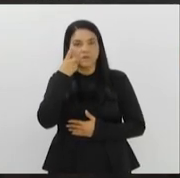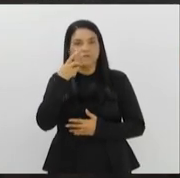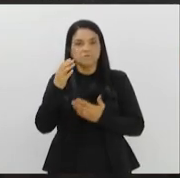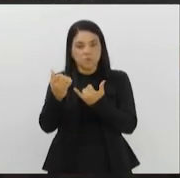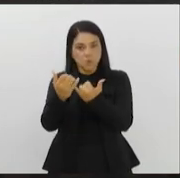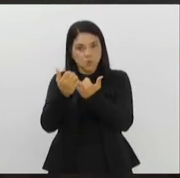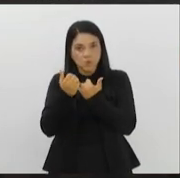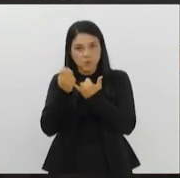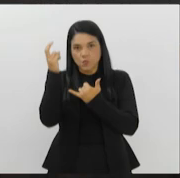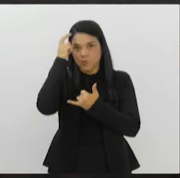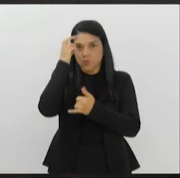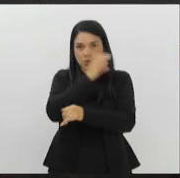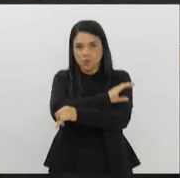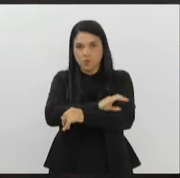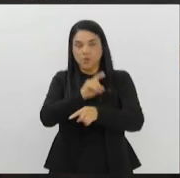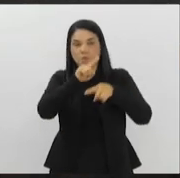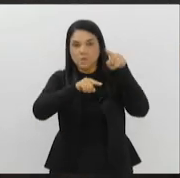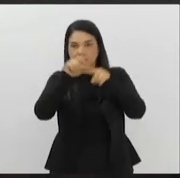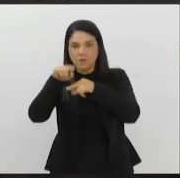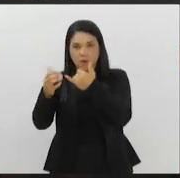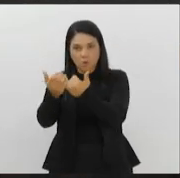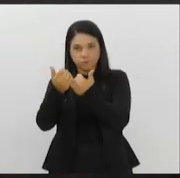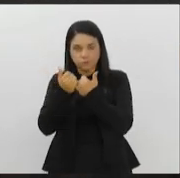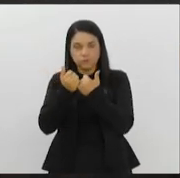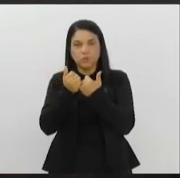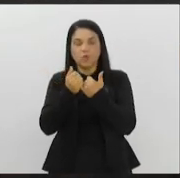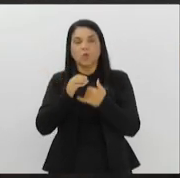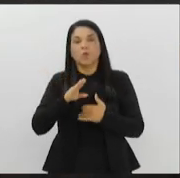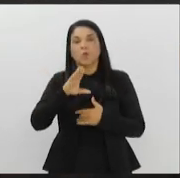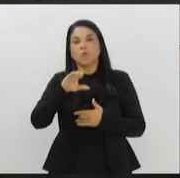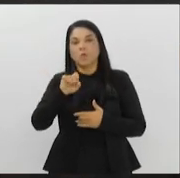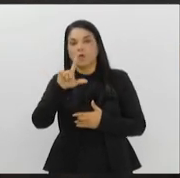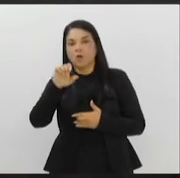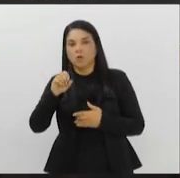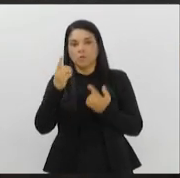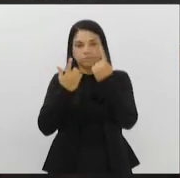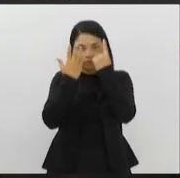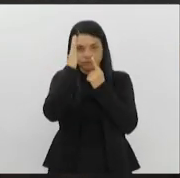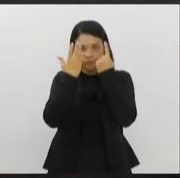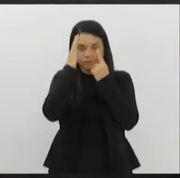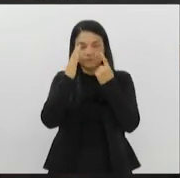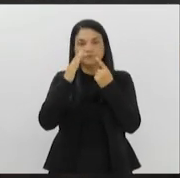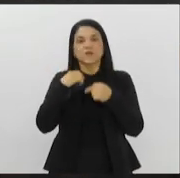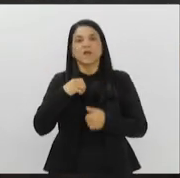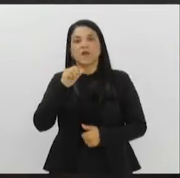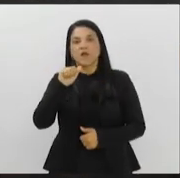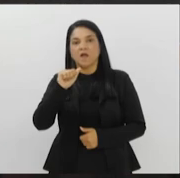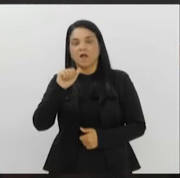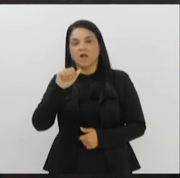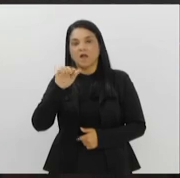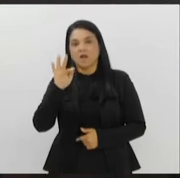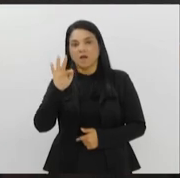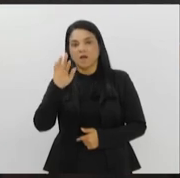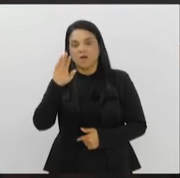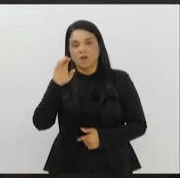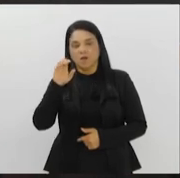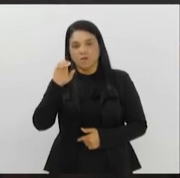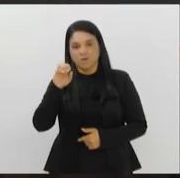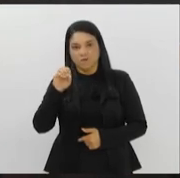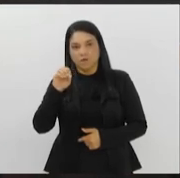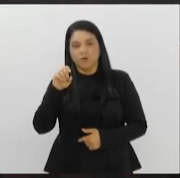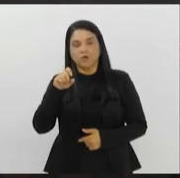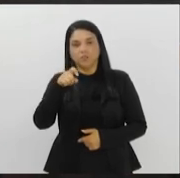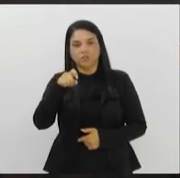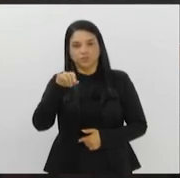patrimônio cultural e material do Estado do Rio de Janeiro o bloco carnavalesco Afoxé Filhos de Gandhi. Em discussão, não havendo quem